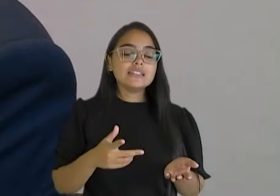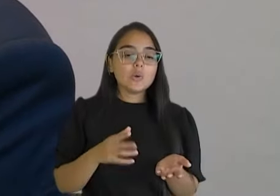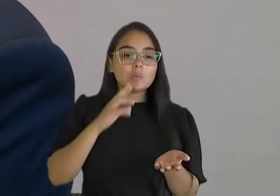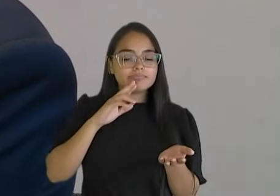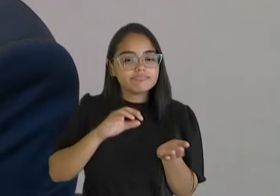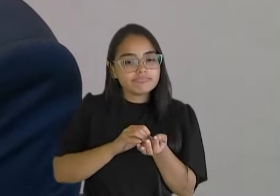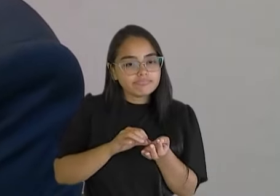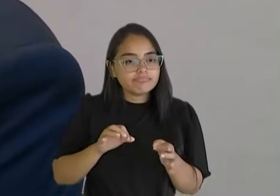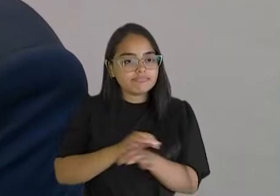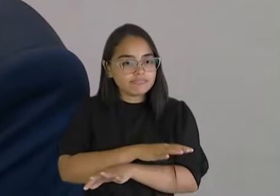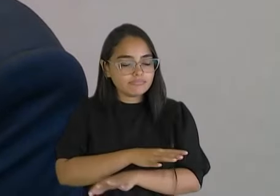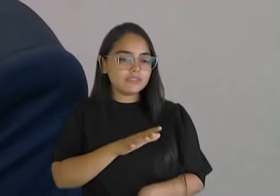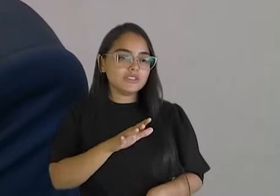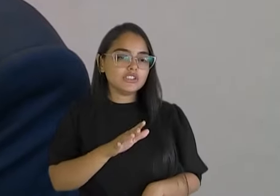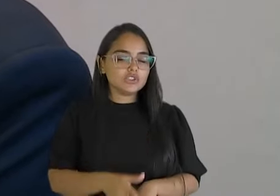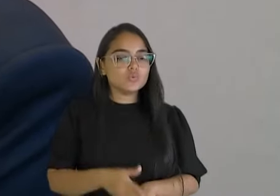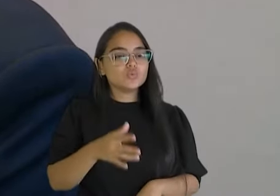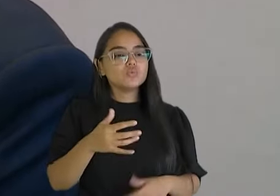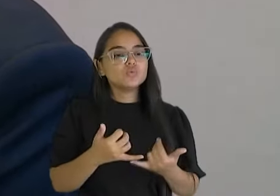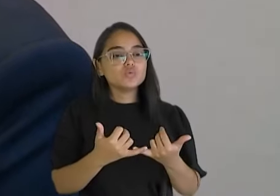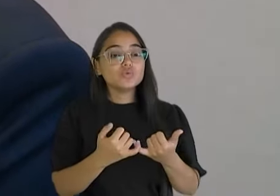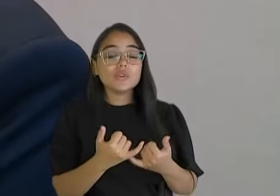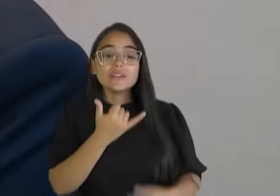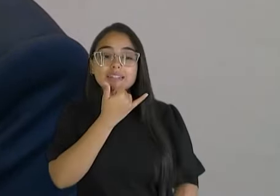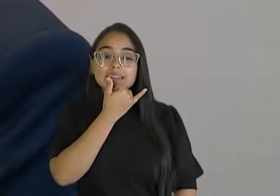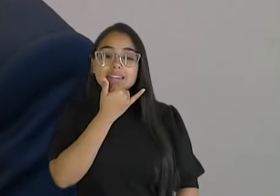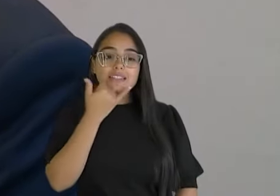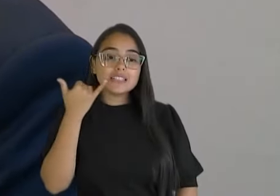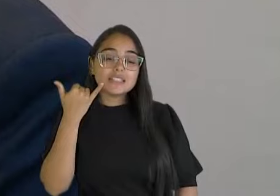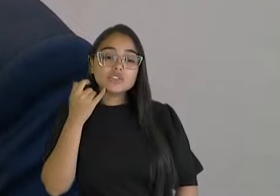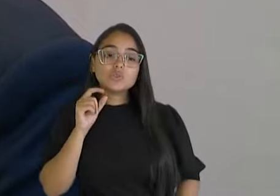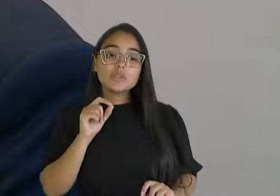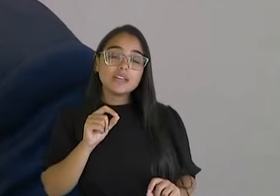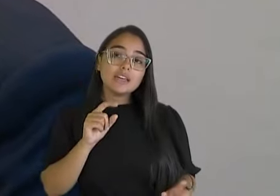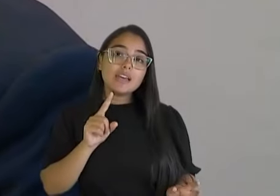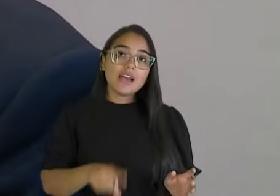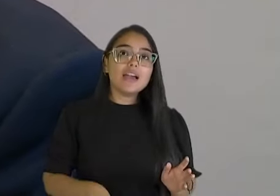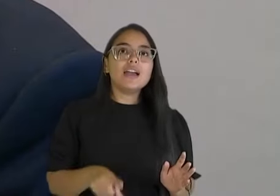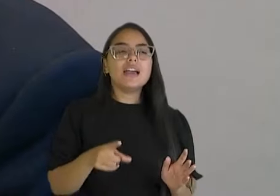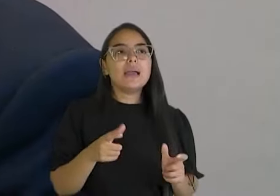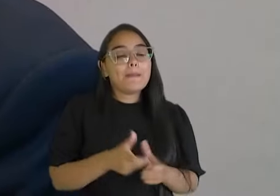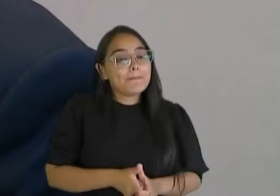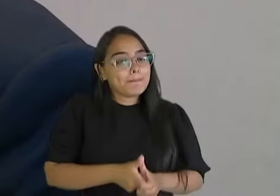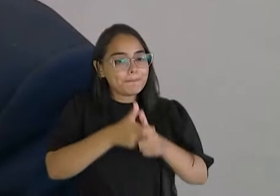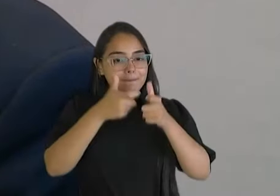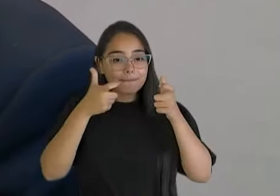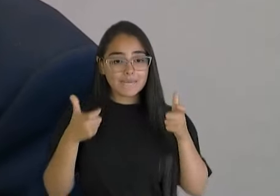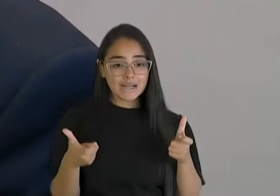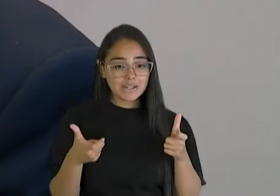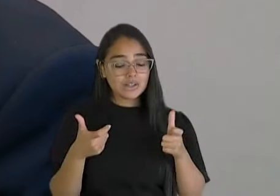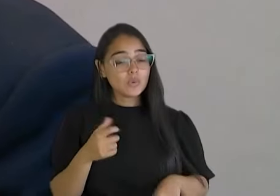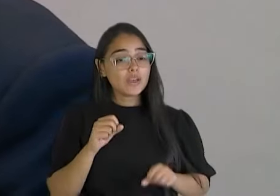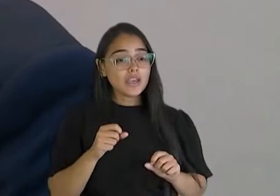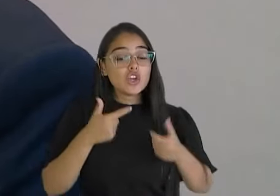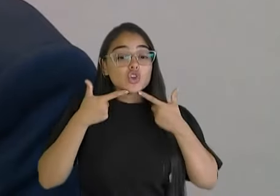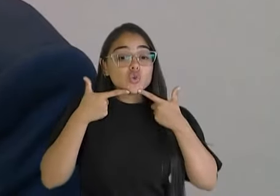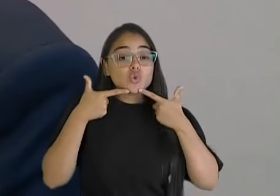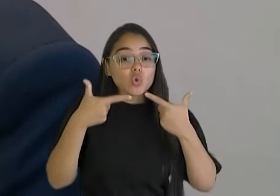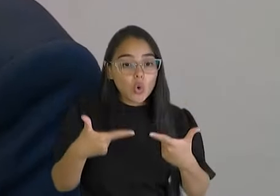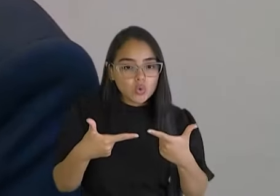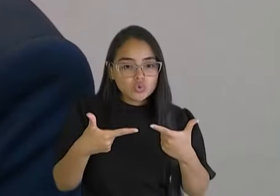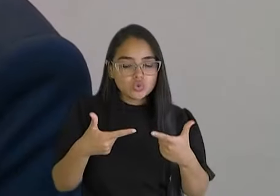dessas práticas, desses jogos, eles dependem totalmente, ou pelo menos de forma majoritária, da sorte. A habilidade